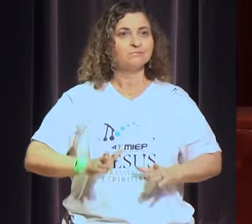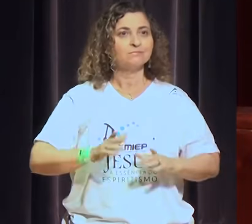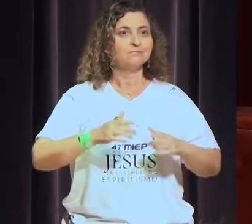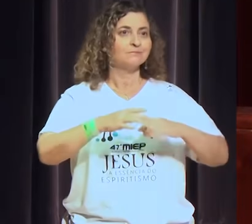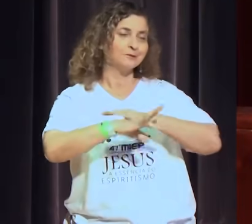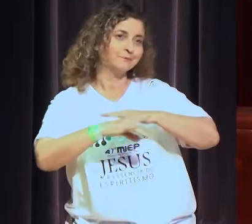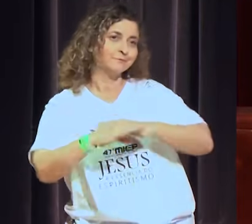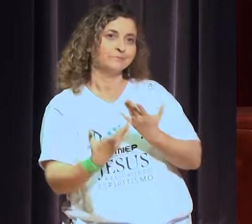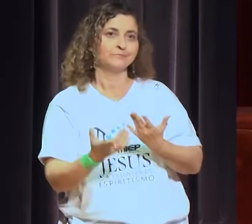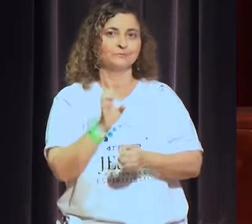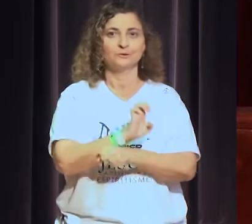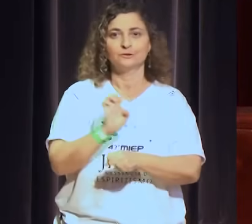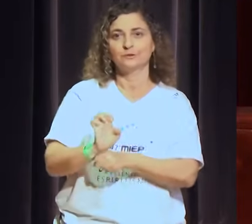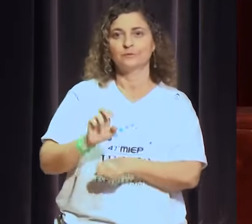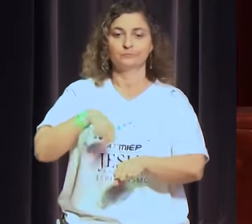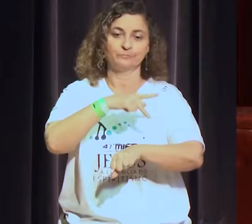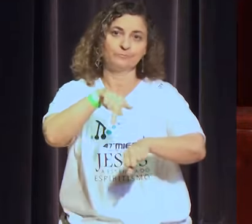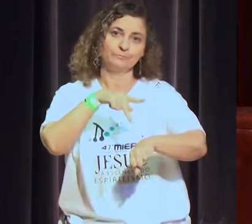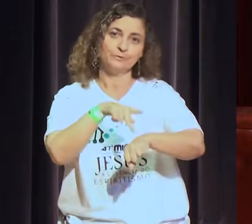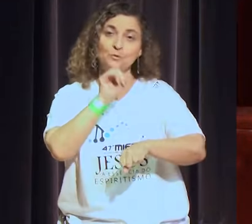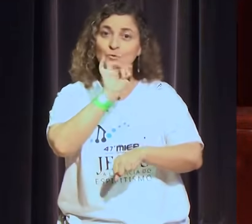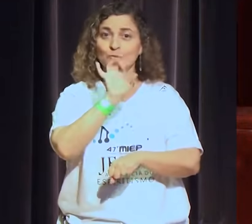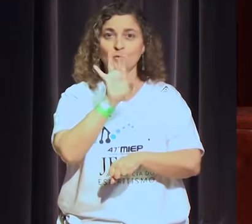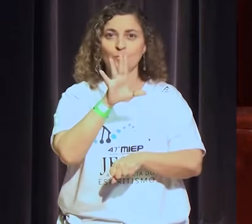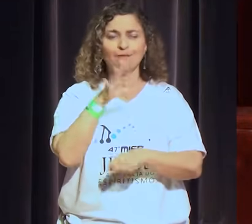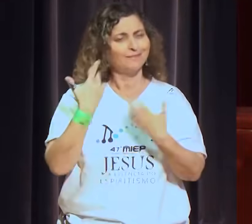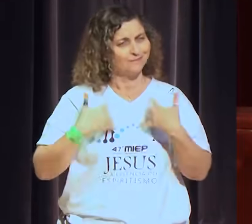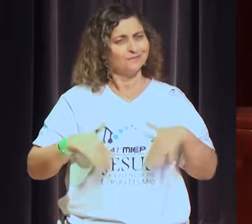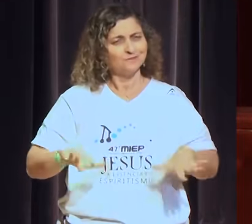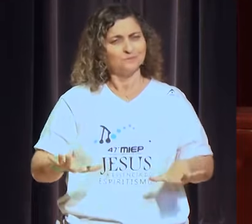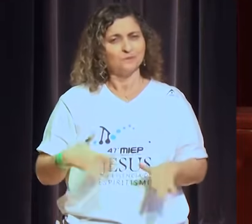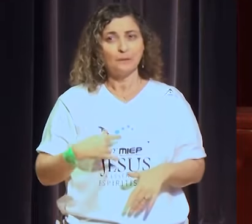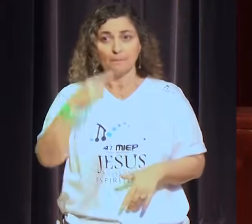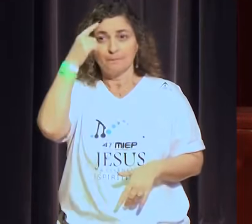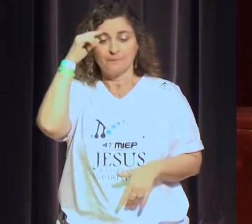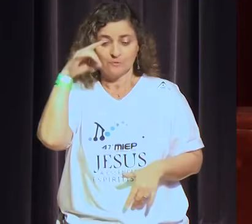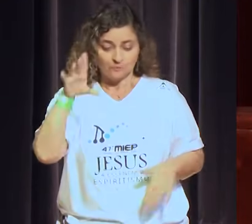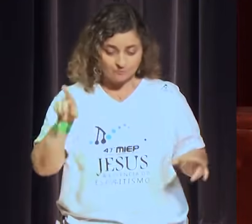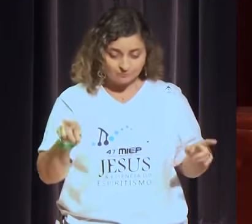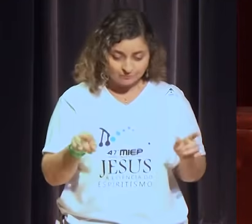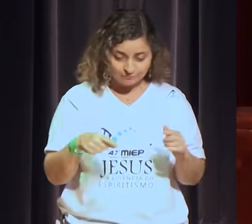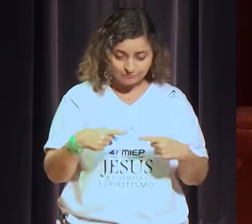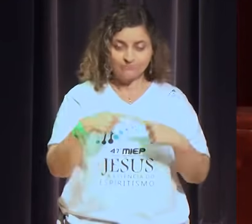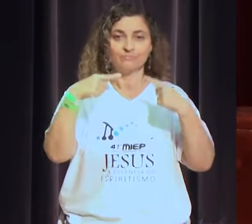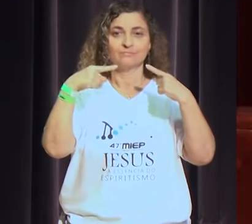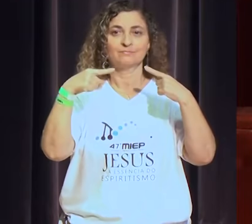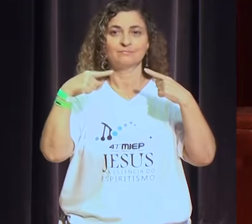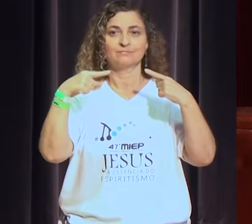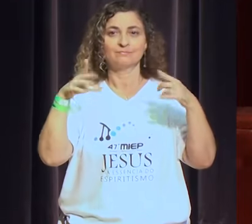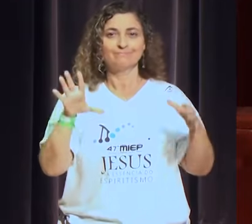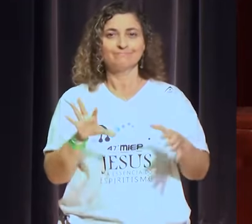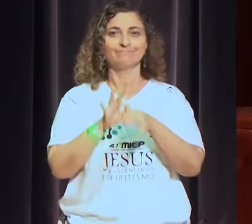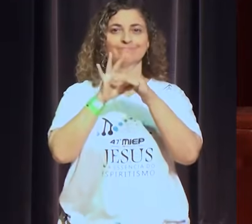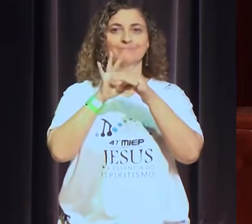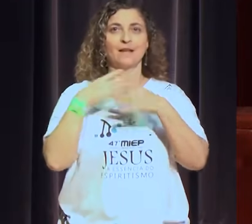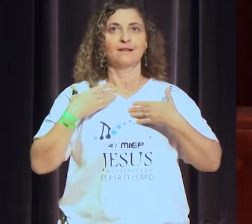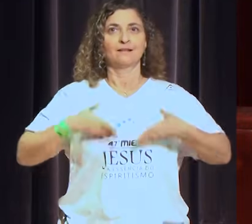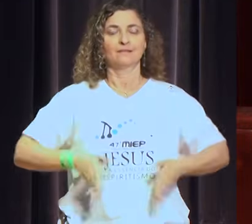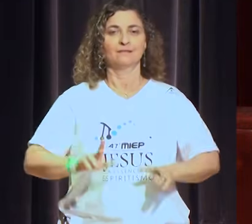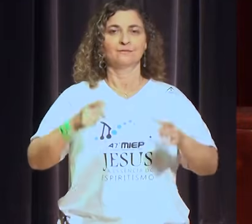pelo país. É natural, porque é um laço afetivo. Mas